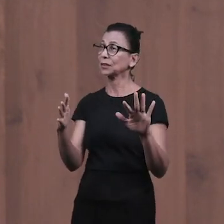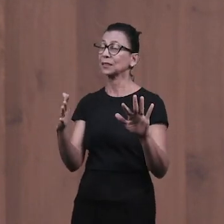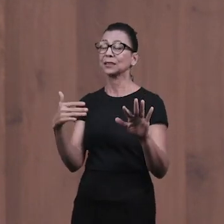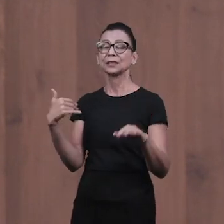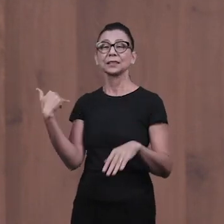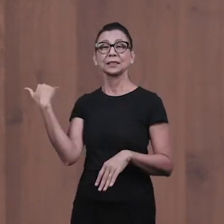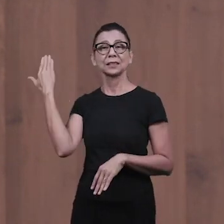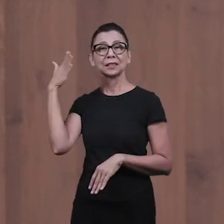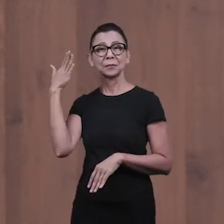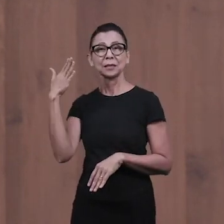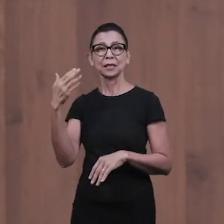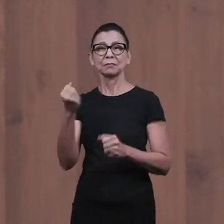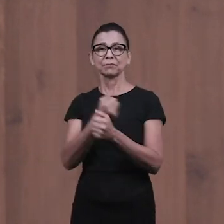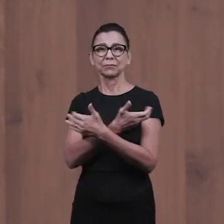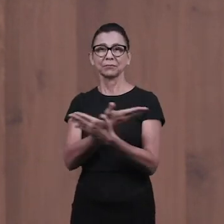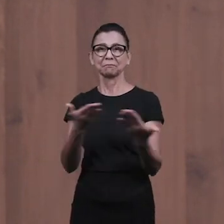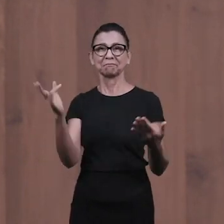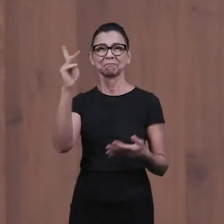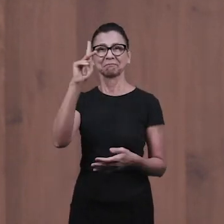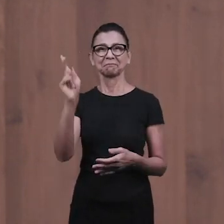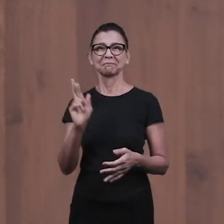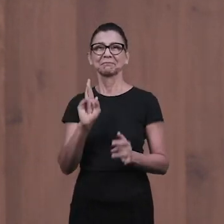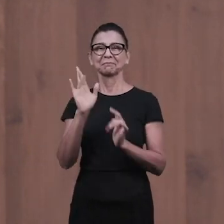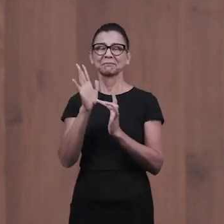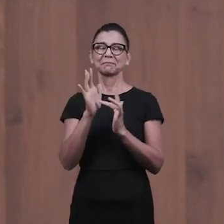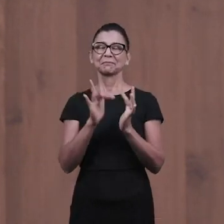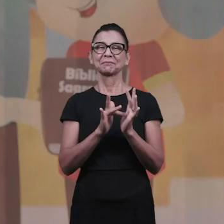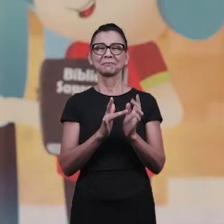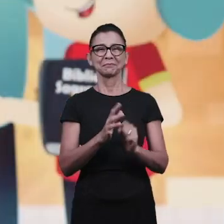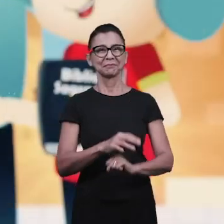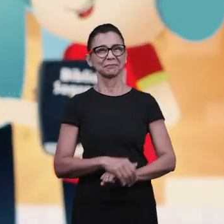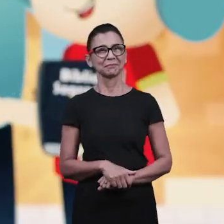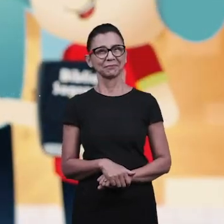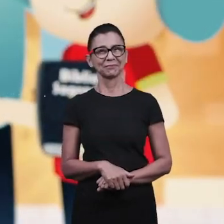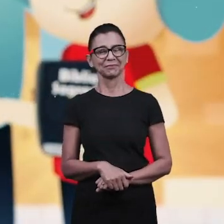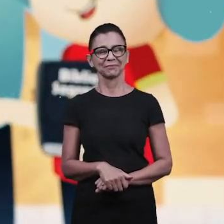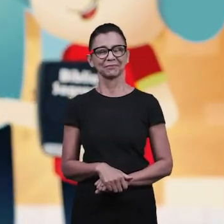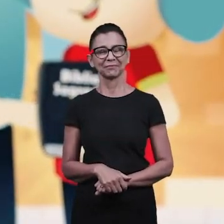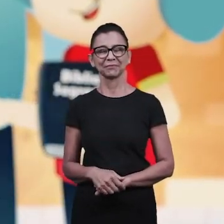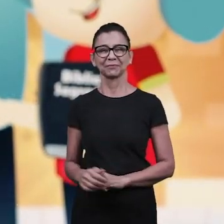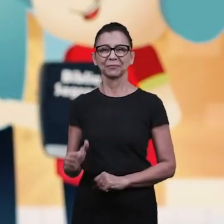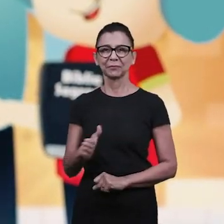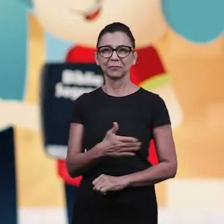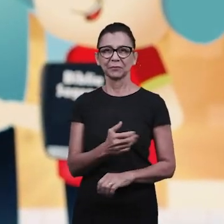Que le Seigneur nous bénisse avec sa parole, la paix du Seigneur Jésus à tous.